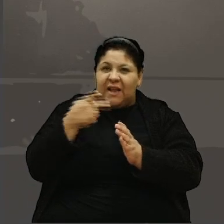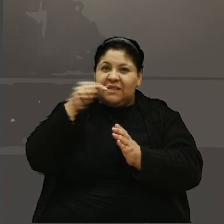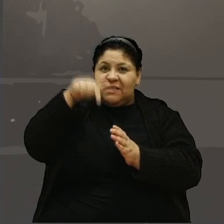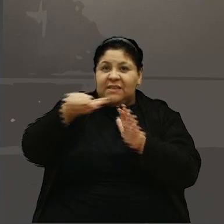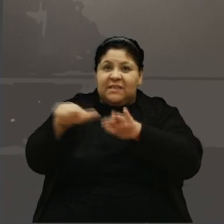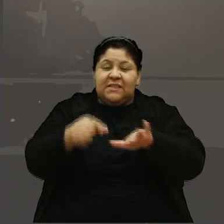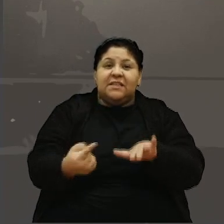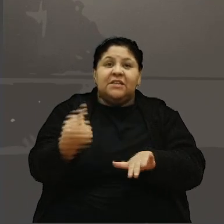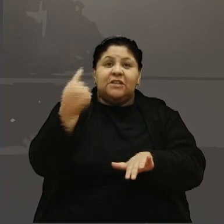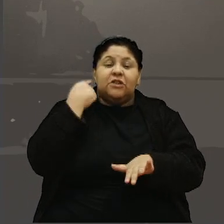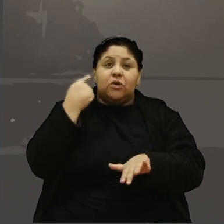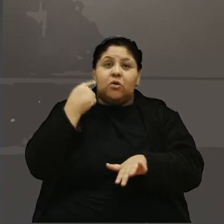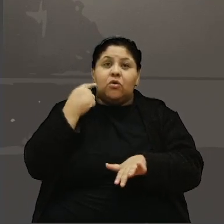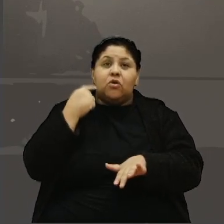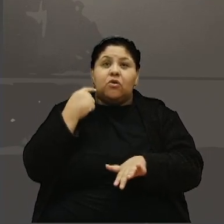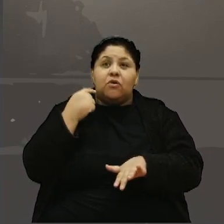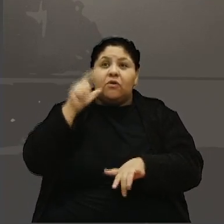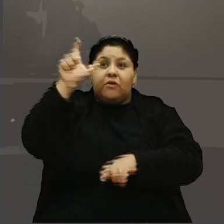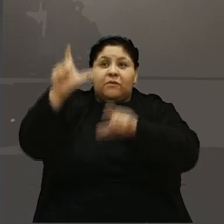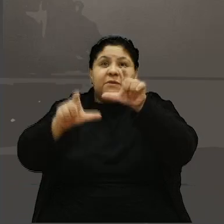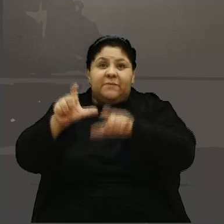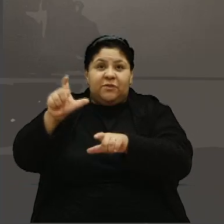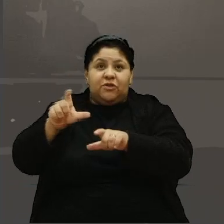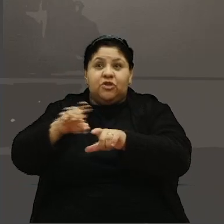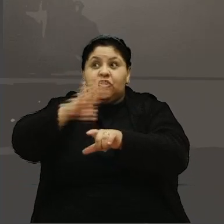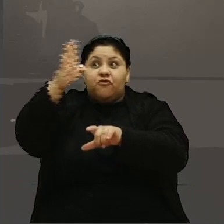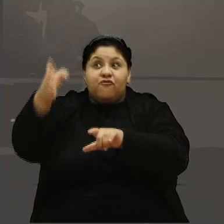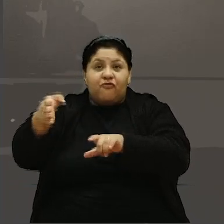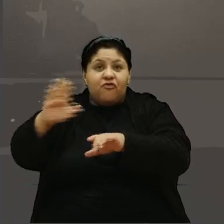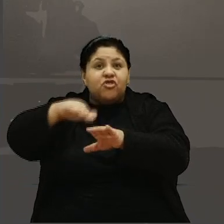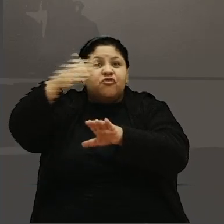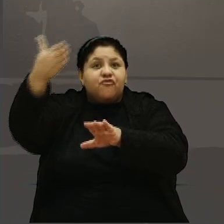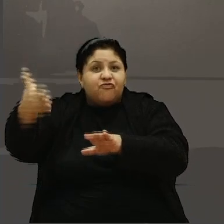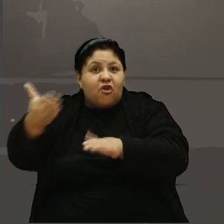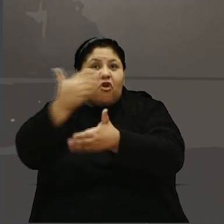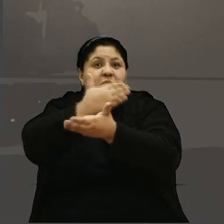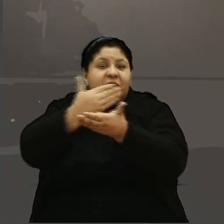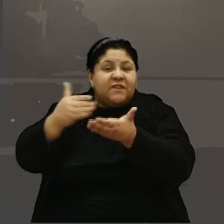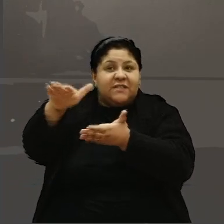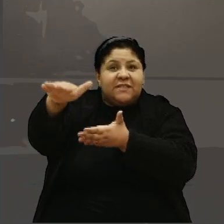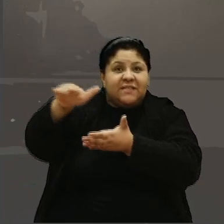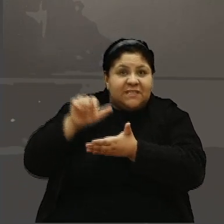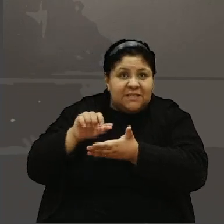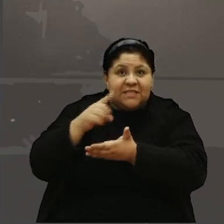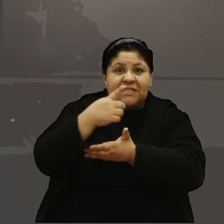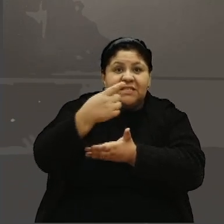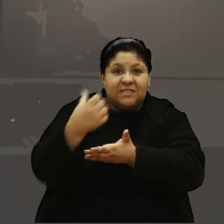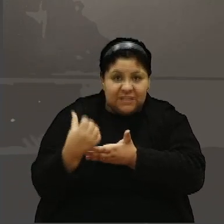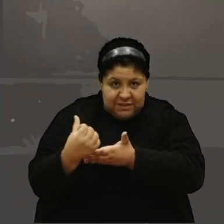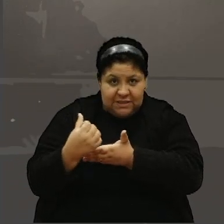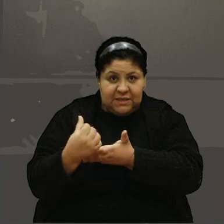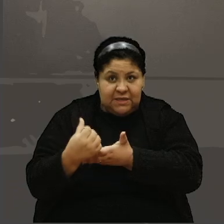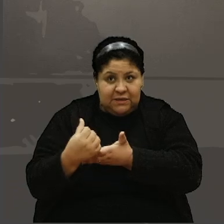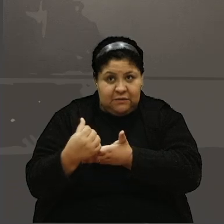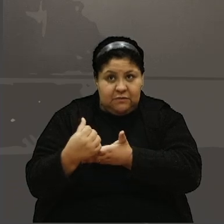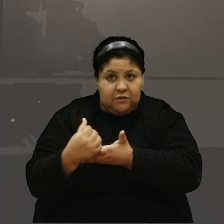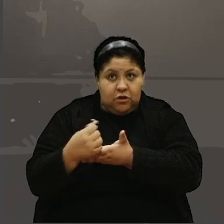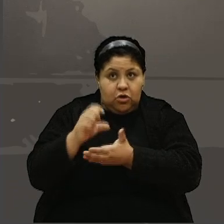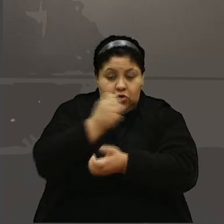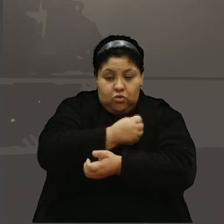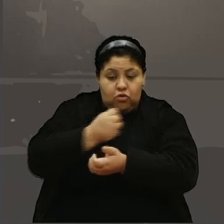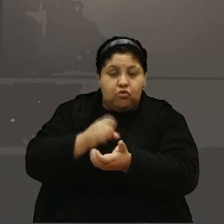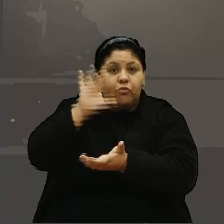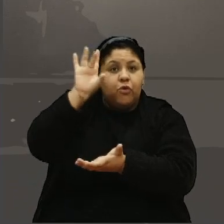os estrangeiros começaram a ser chamados. Somente os estrangeiros, 16, para ser mais exata,